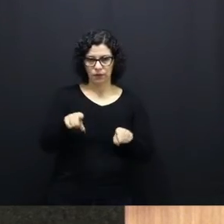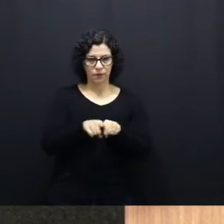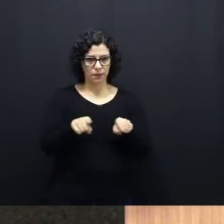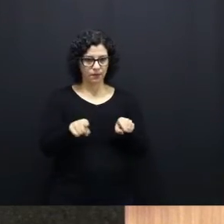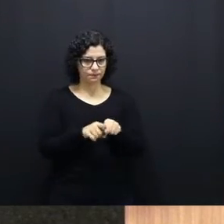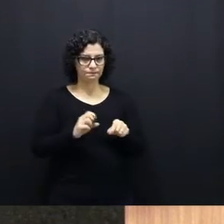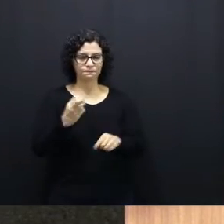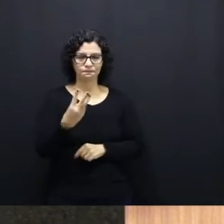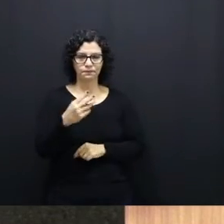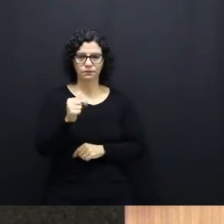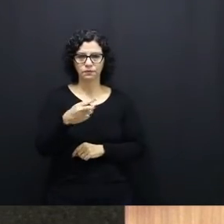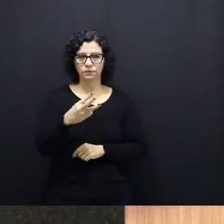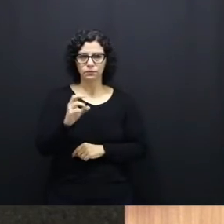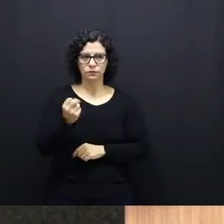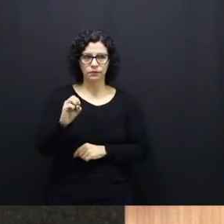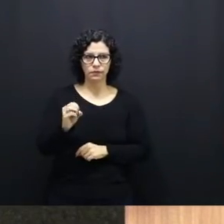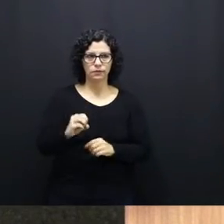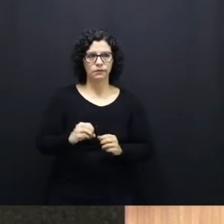7.380